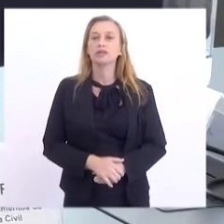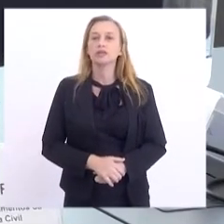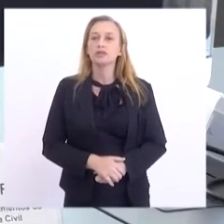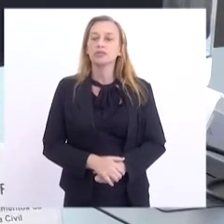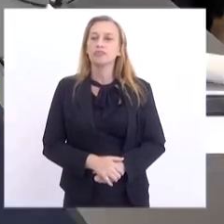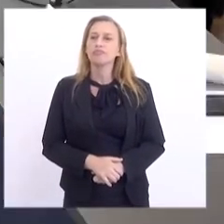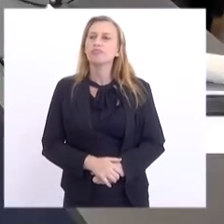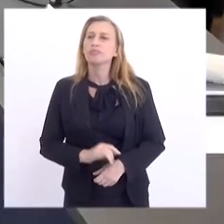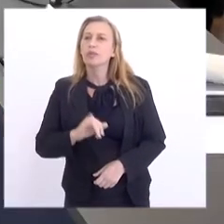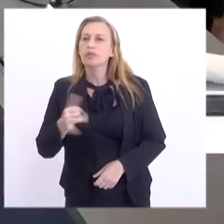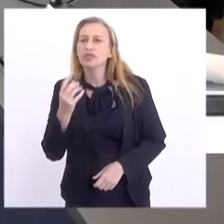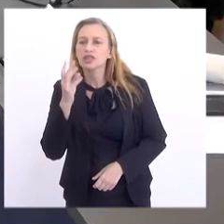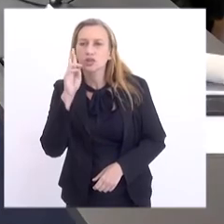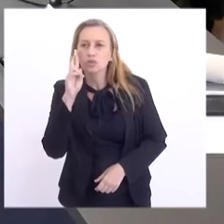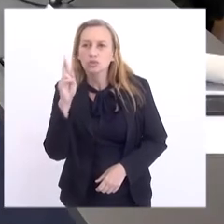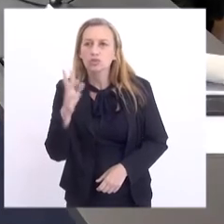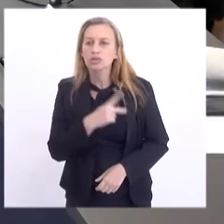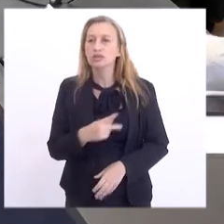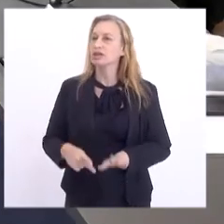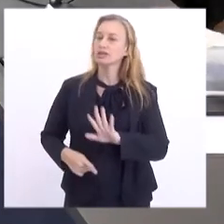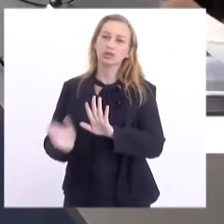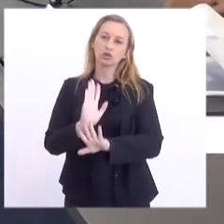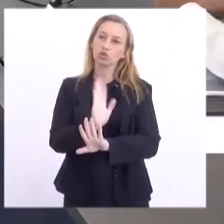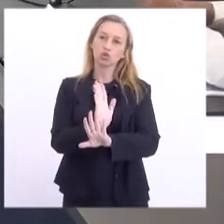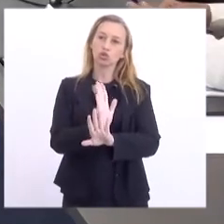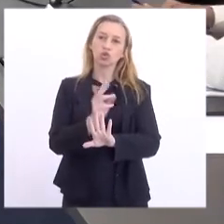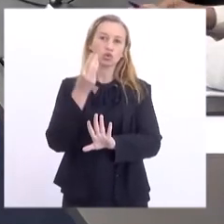então no seu presidente e